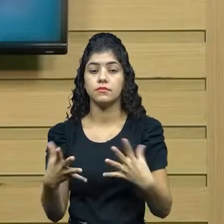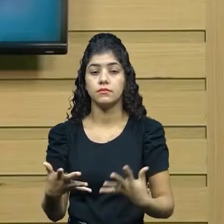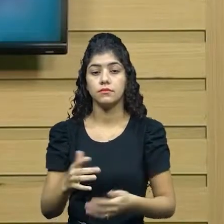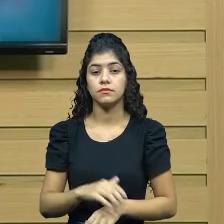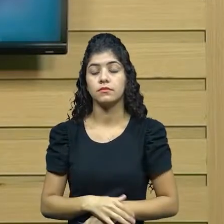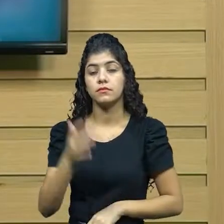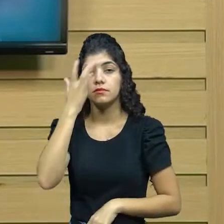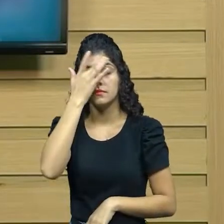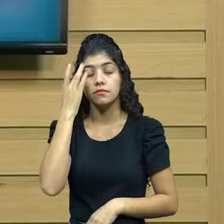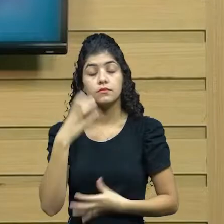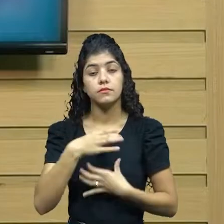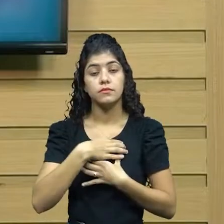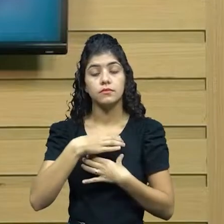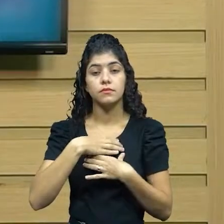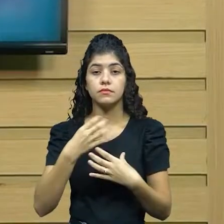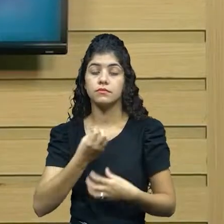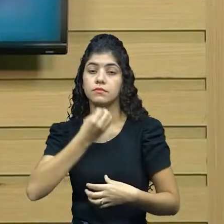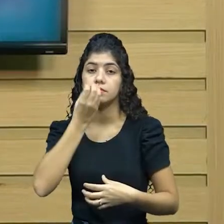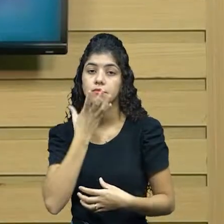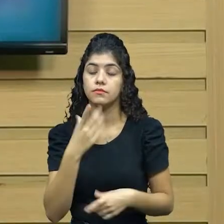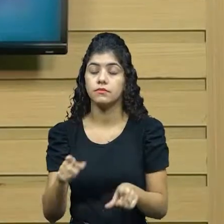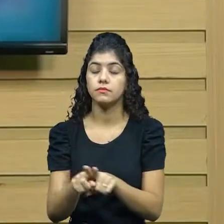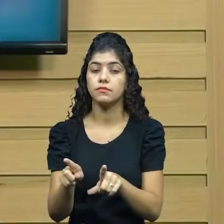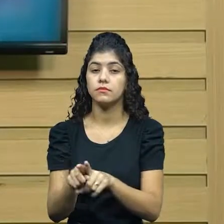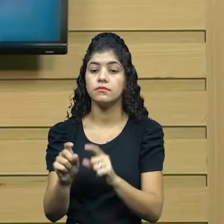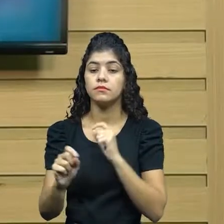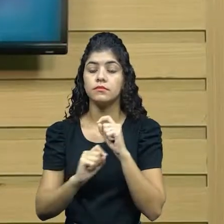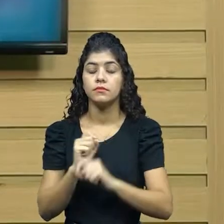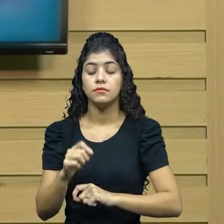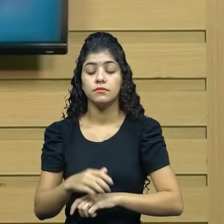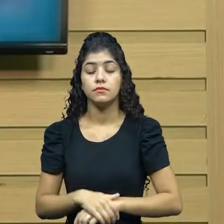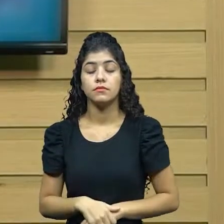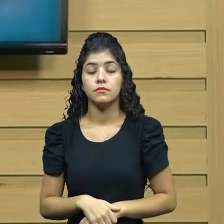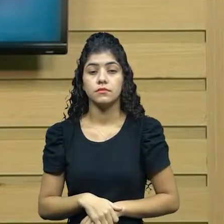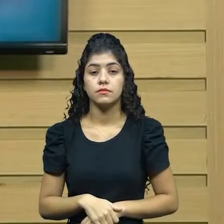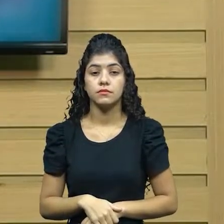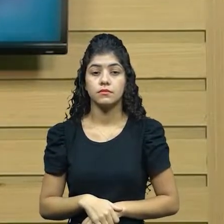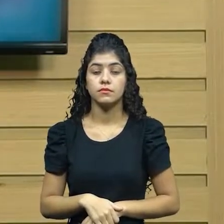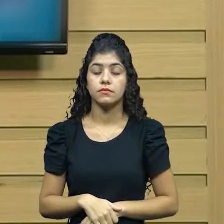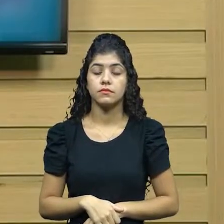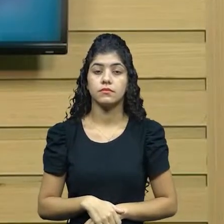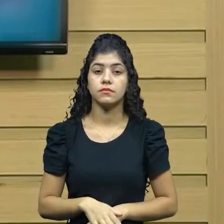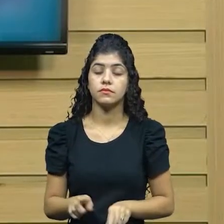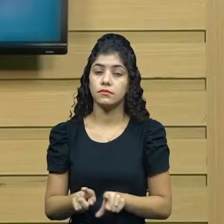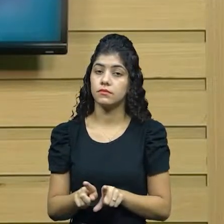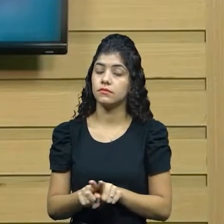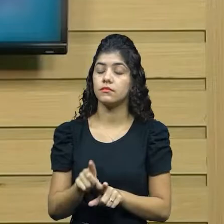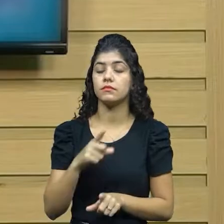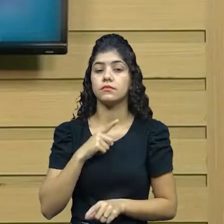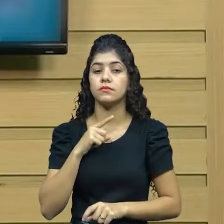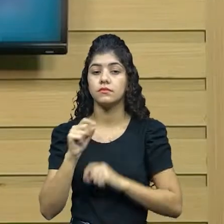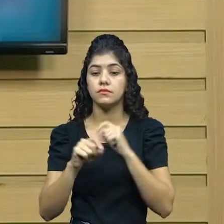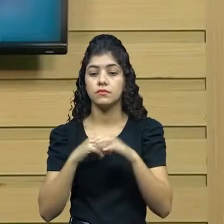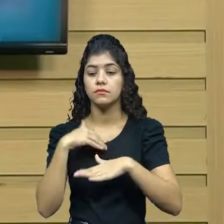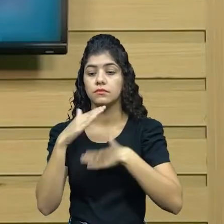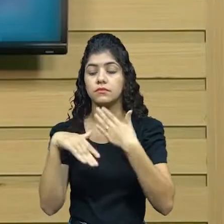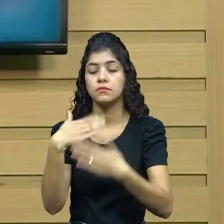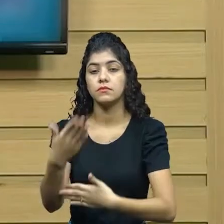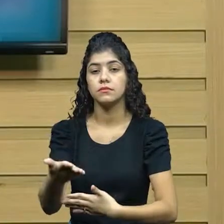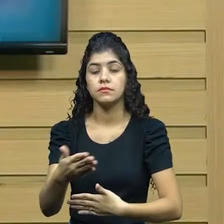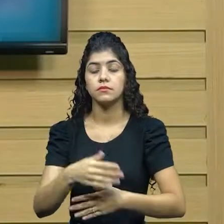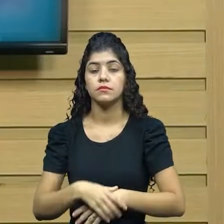colaboradores se sentem bem, necessariamente, gera uma cadeia